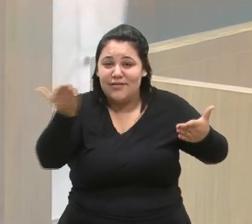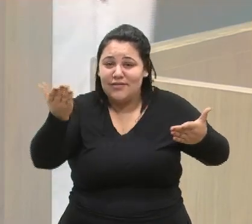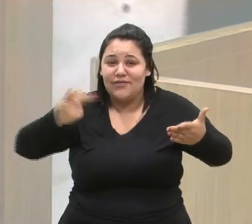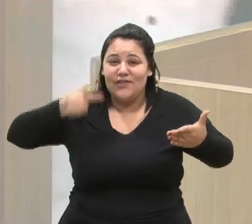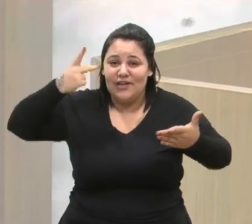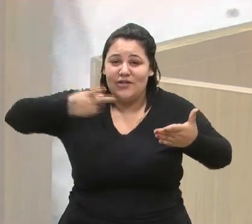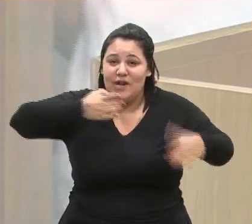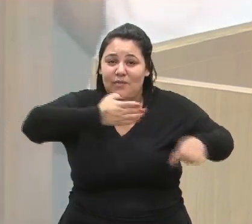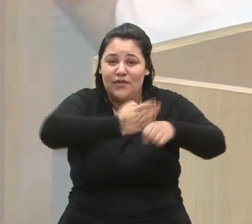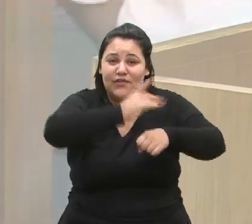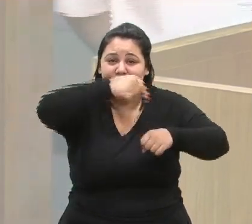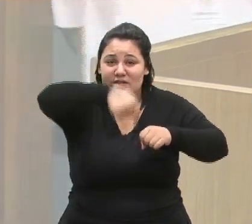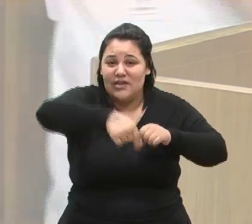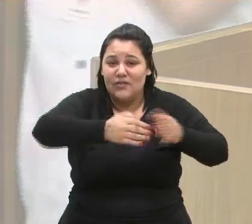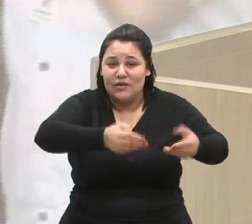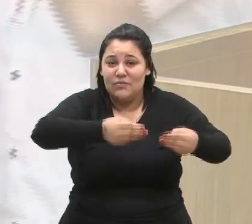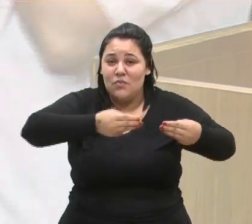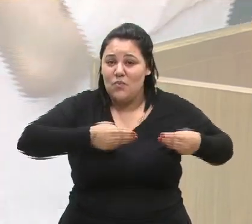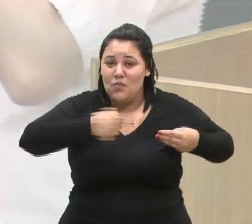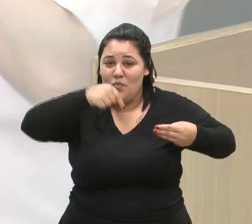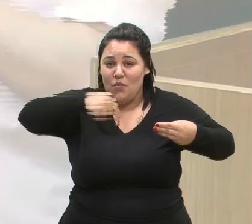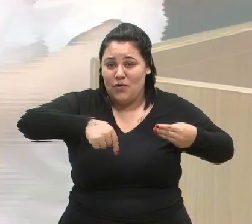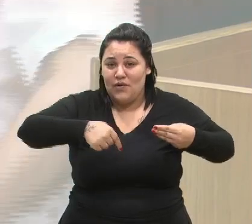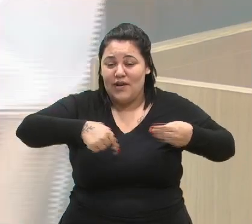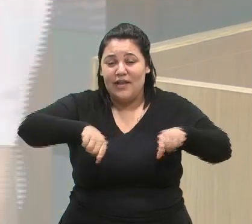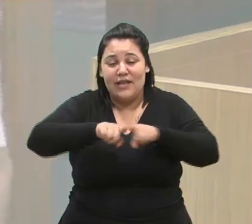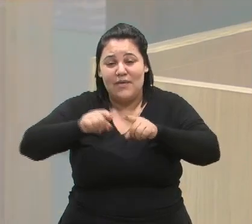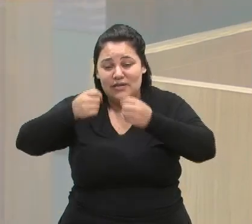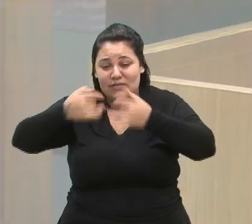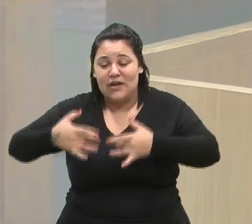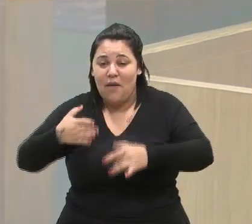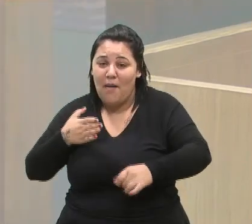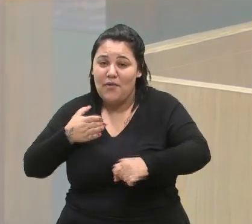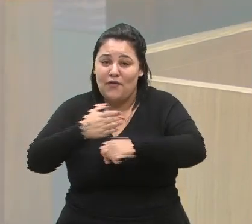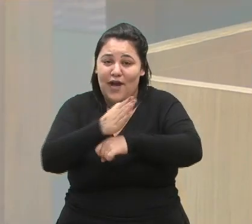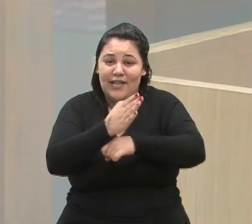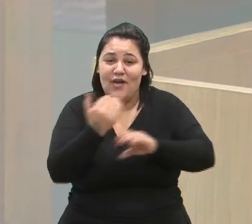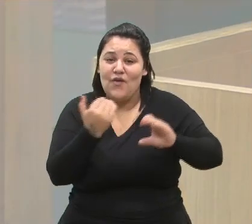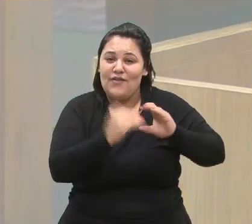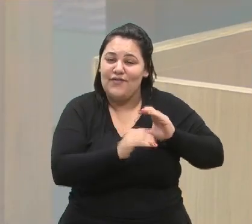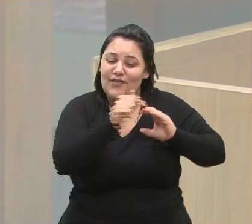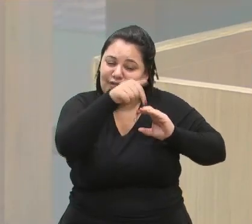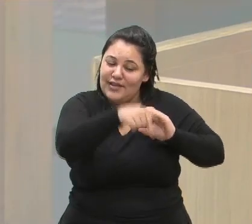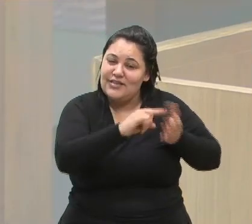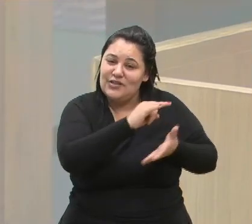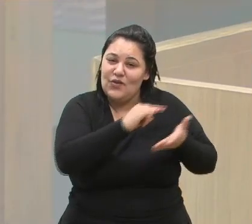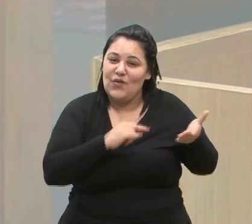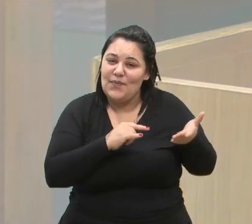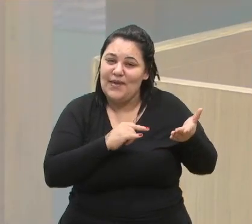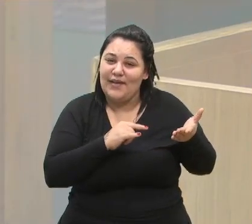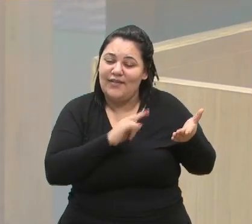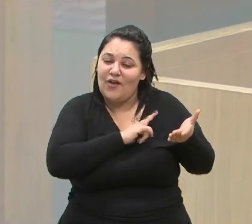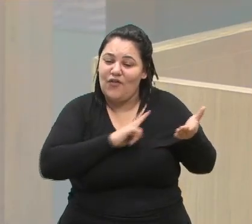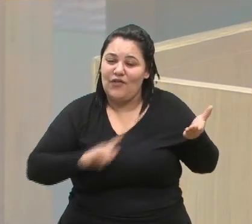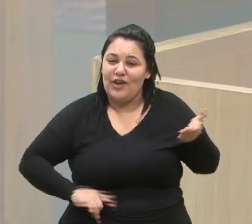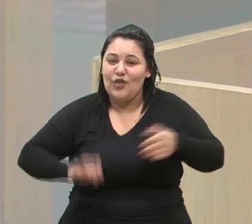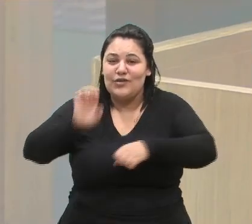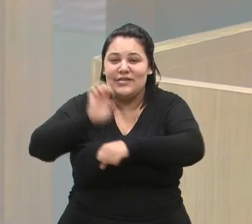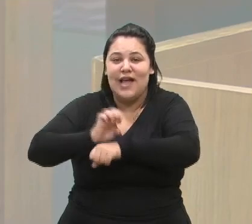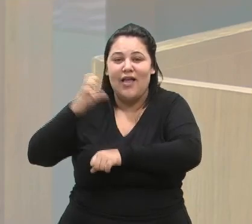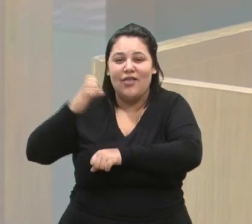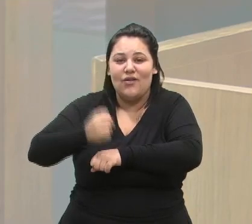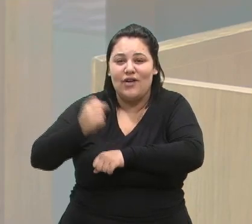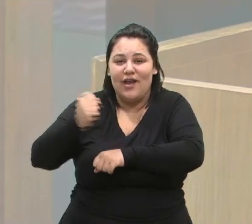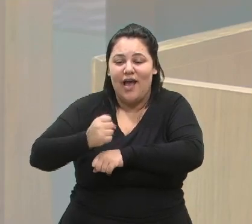a aprovação da presente moção, bem como, se aprovada, o envio da mesma ao governador do Estado do Rio Grande do Sul,